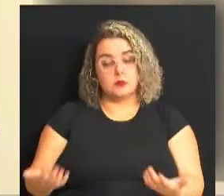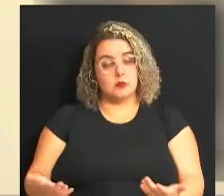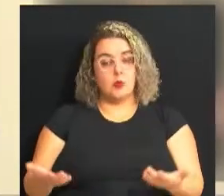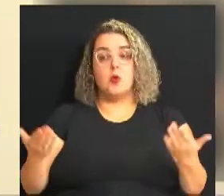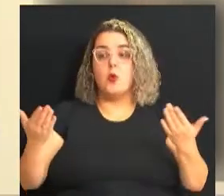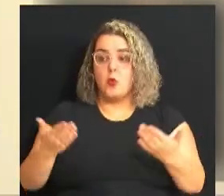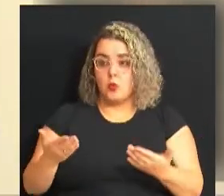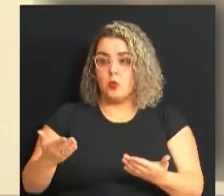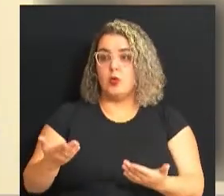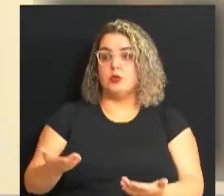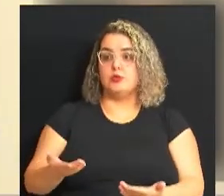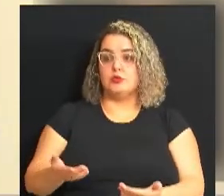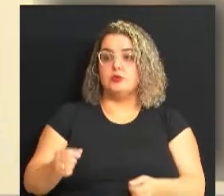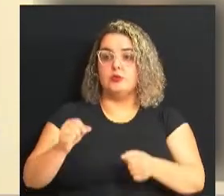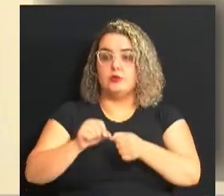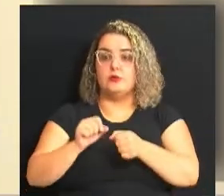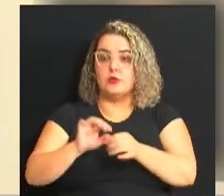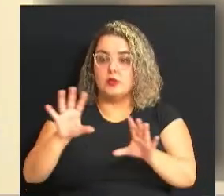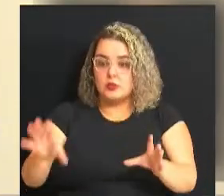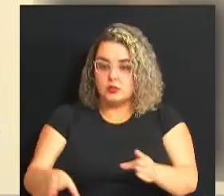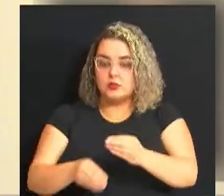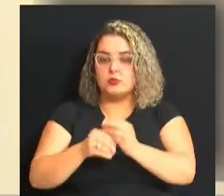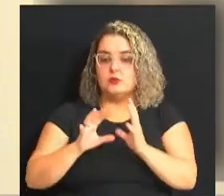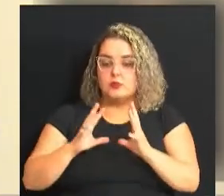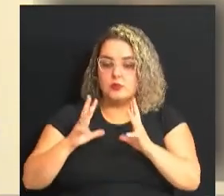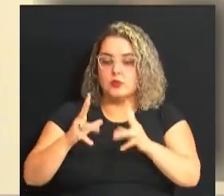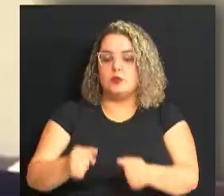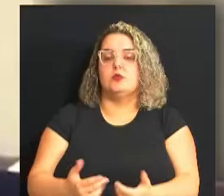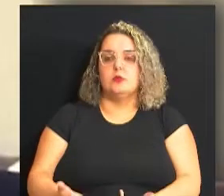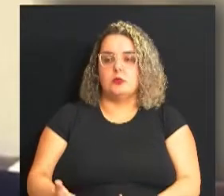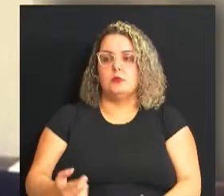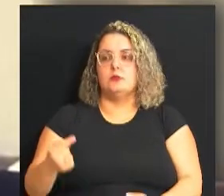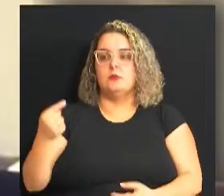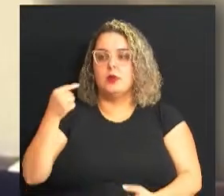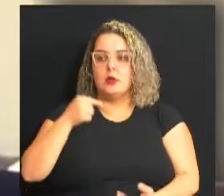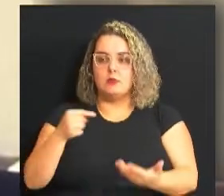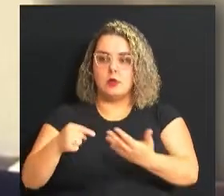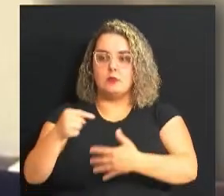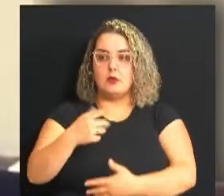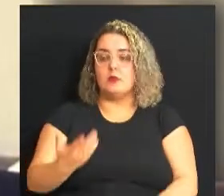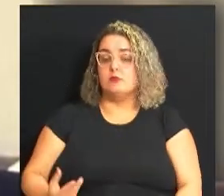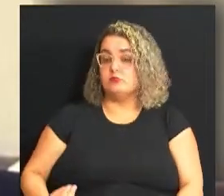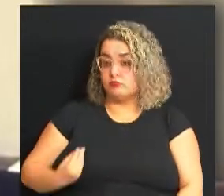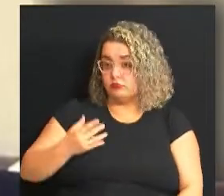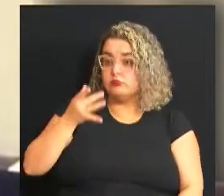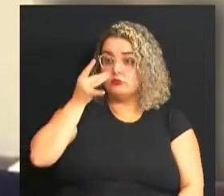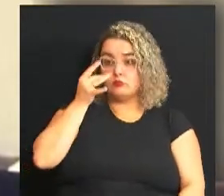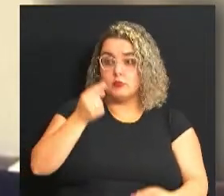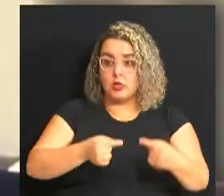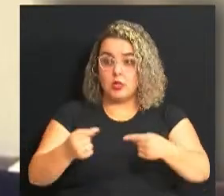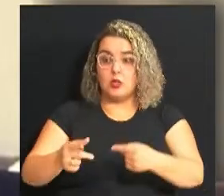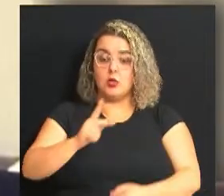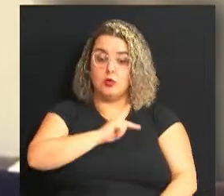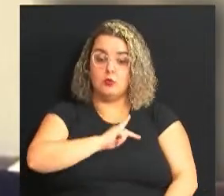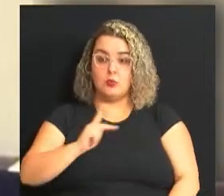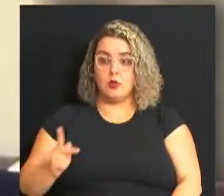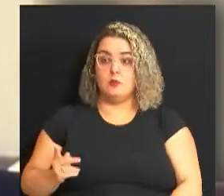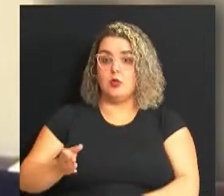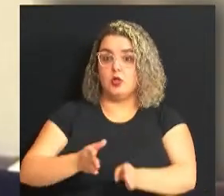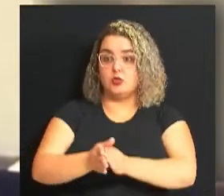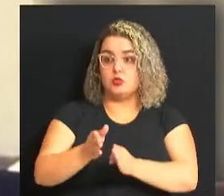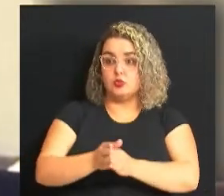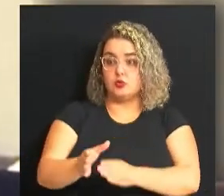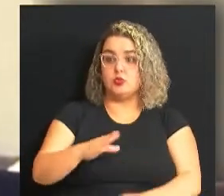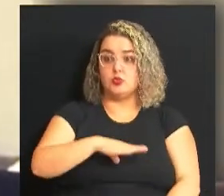gente fez um fechamento final em relação às nossas observações. Marcou presença na discussão o presidente do Conselho Municipal